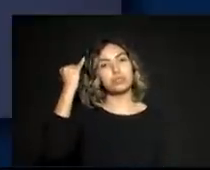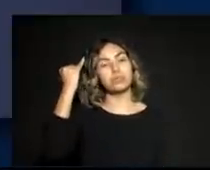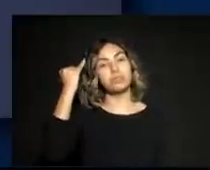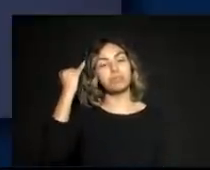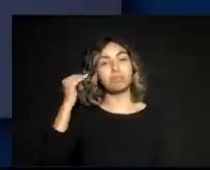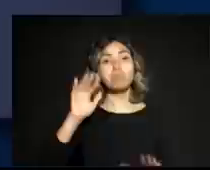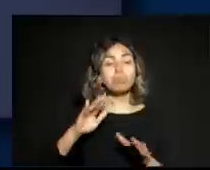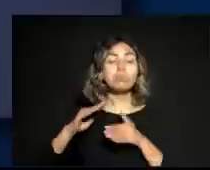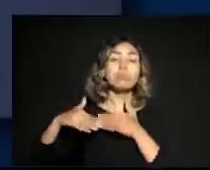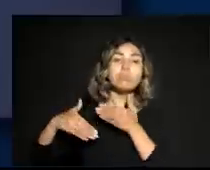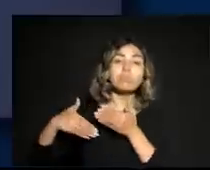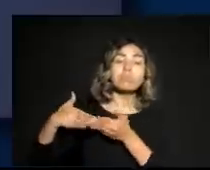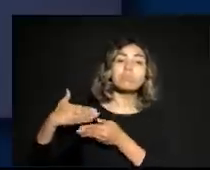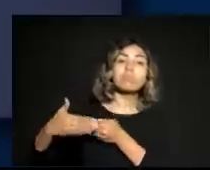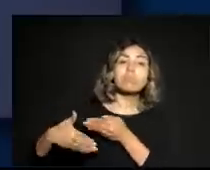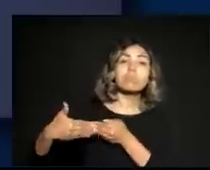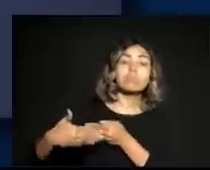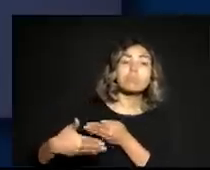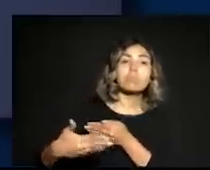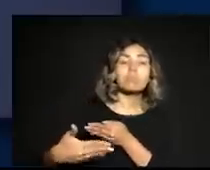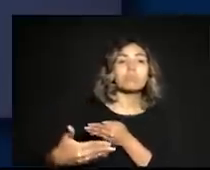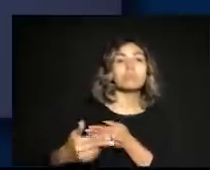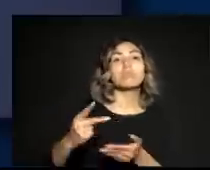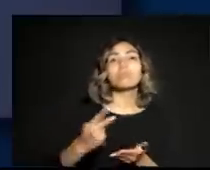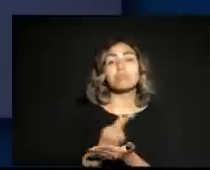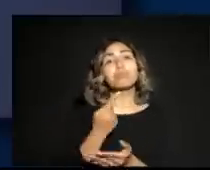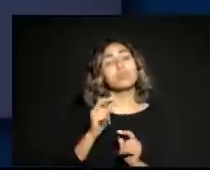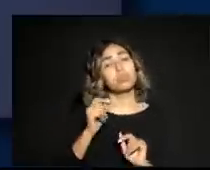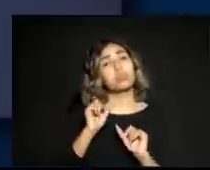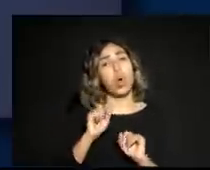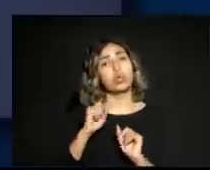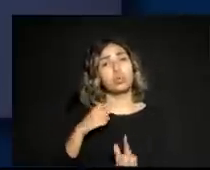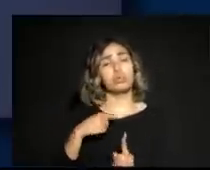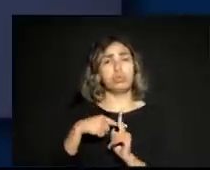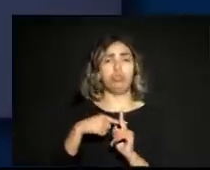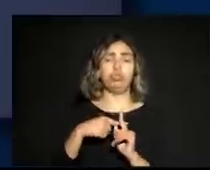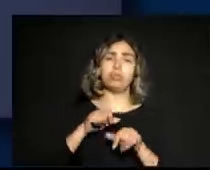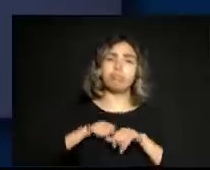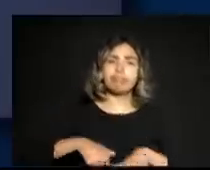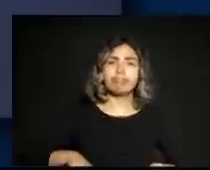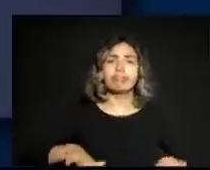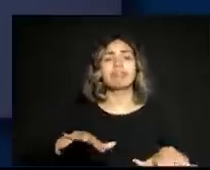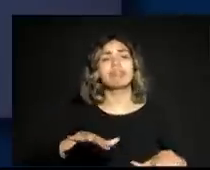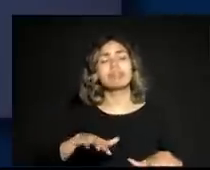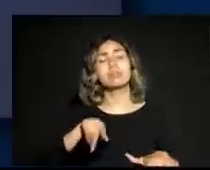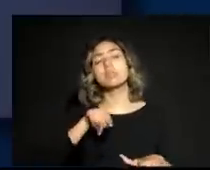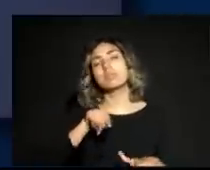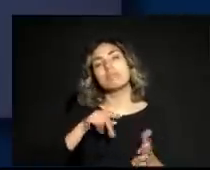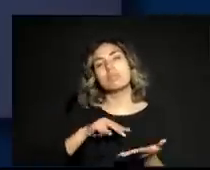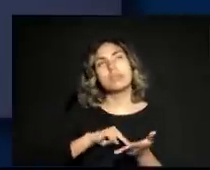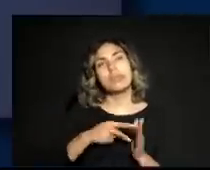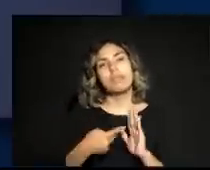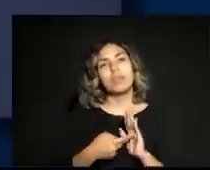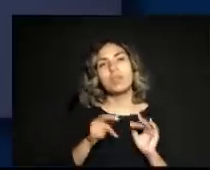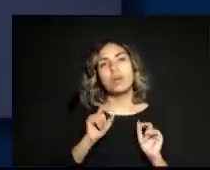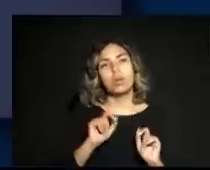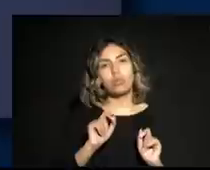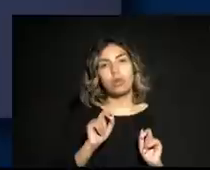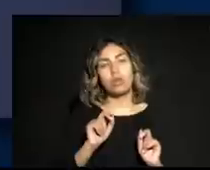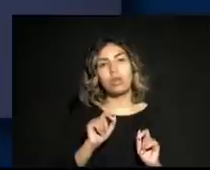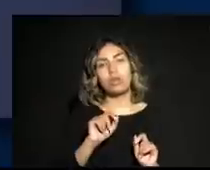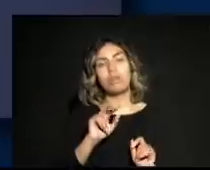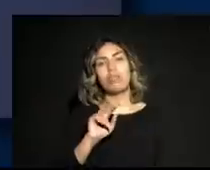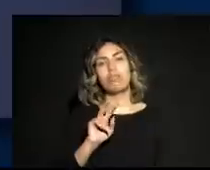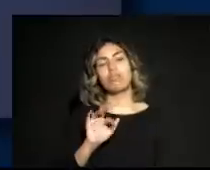tem consequências é inequivocamente benéficas pro sociedades né que a gente procurou chamar de falar em